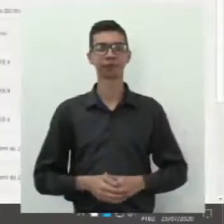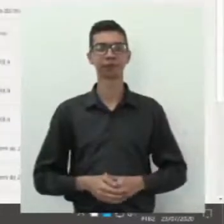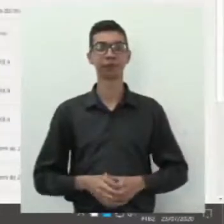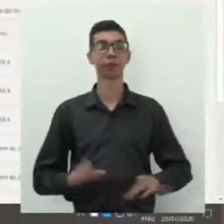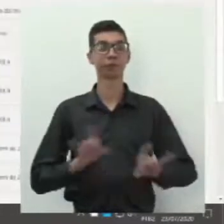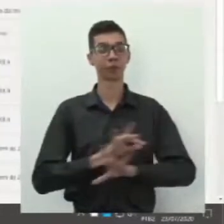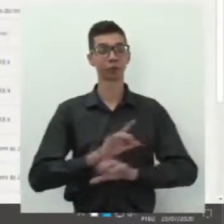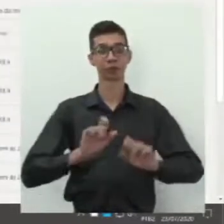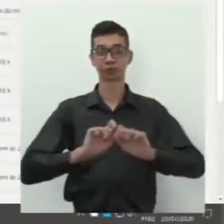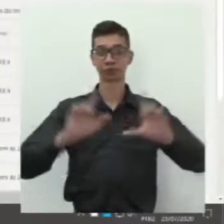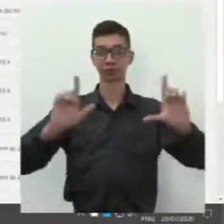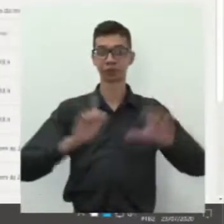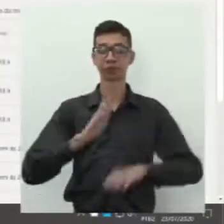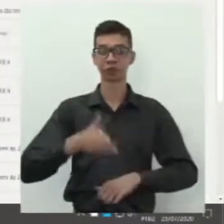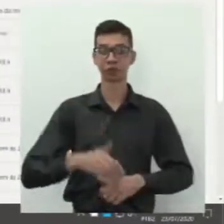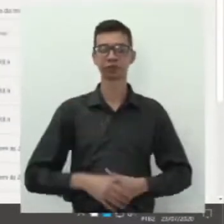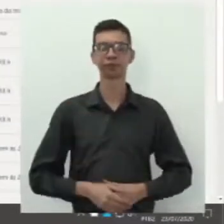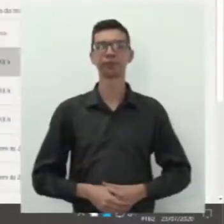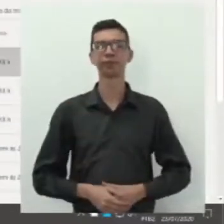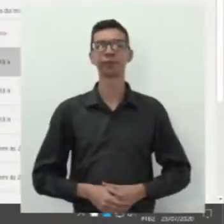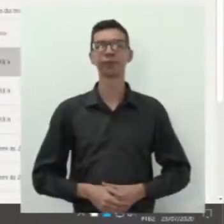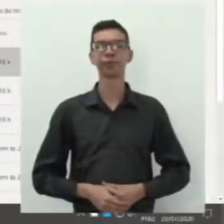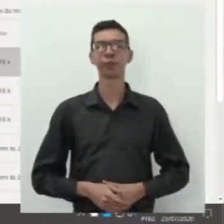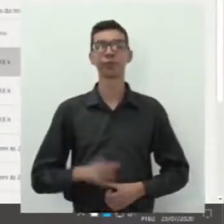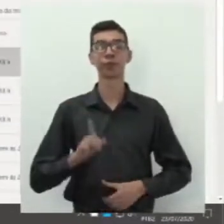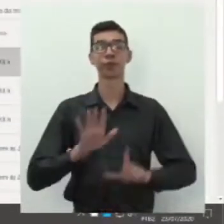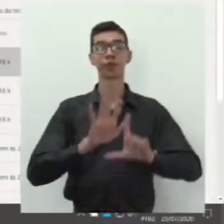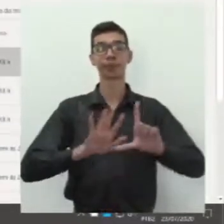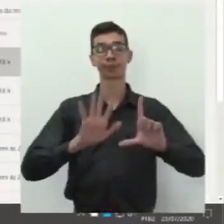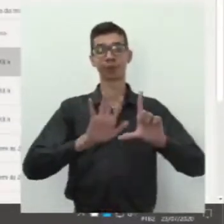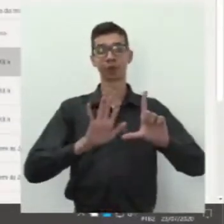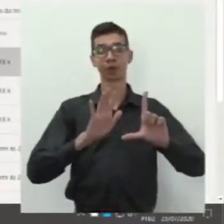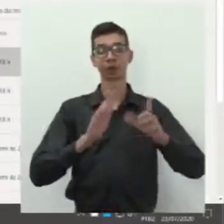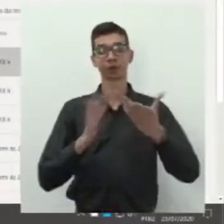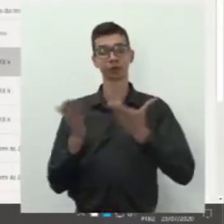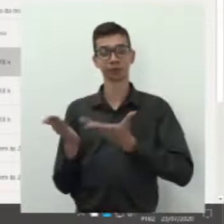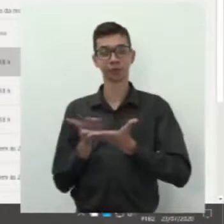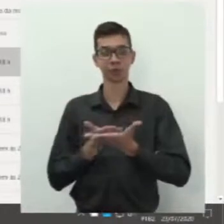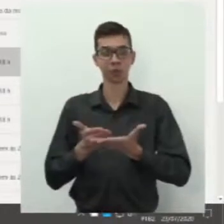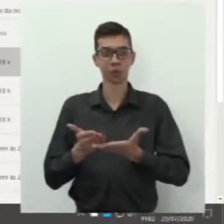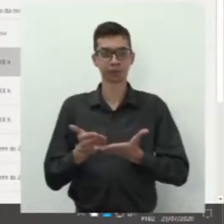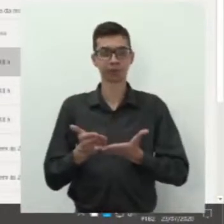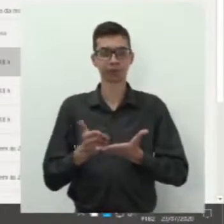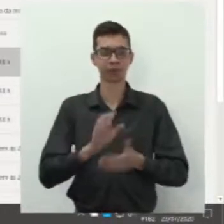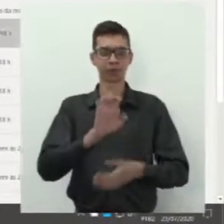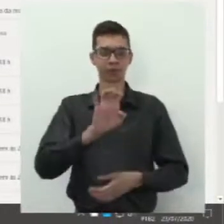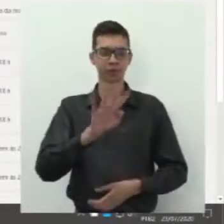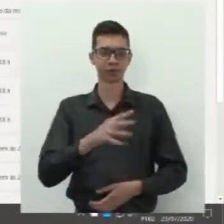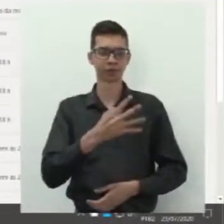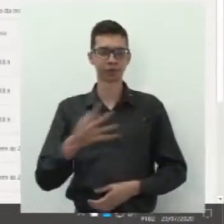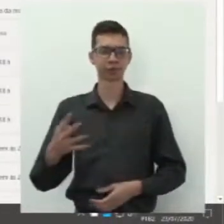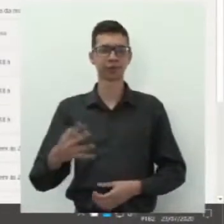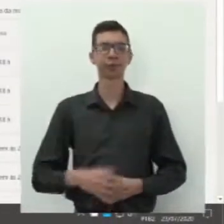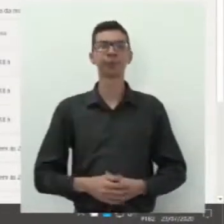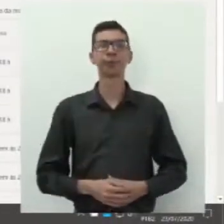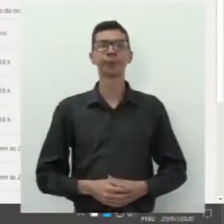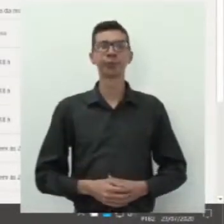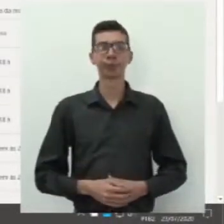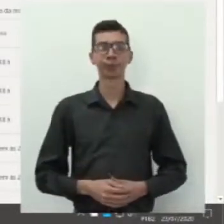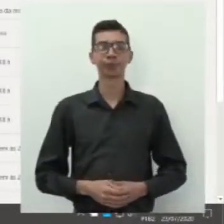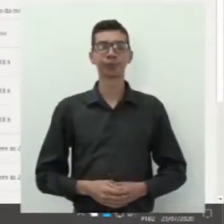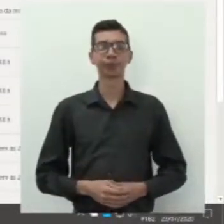embaixo, né? Essa é a cara inicial do Excel. Então, a ideia aqui, gente, nessa